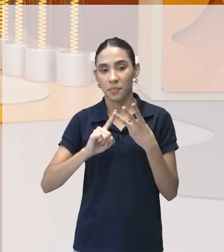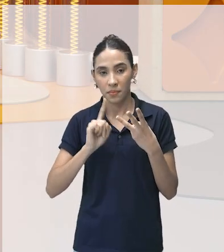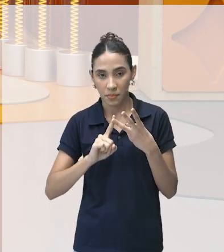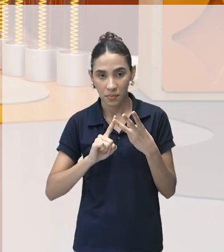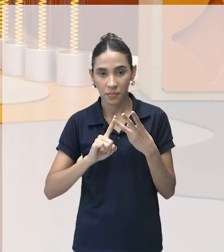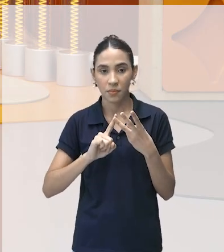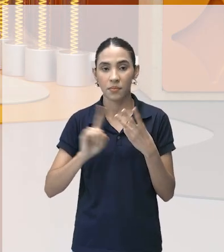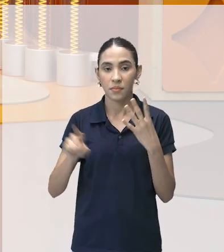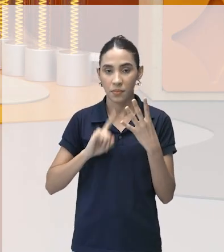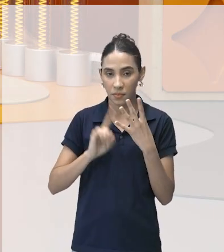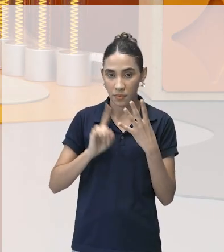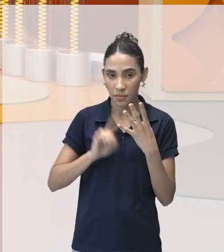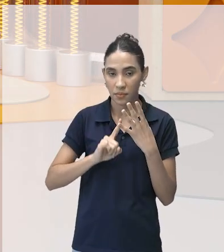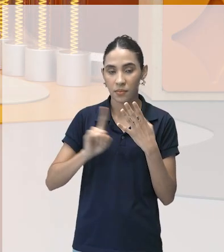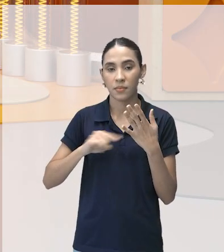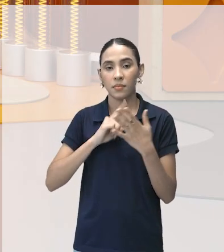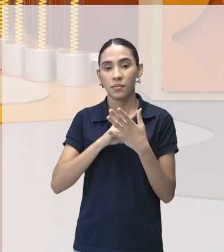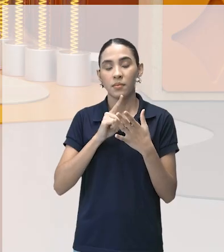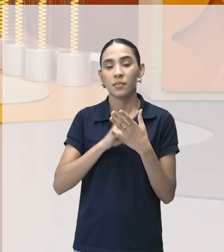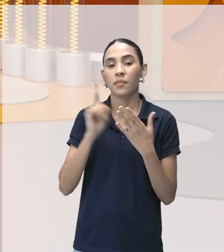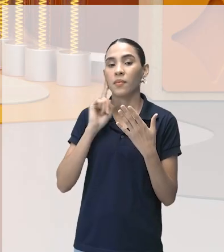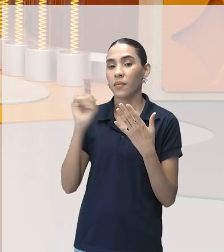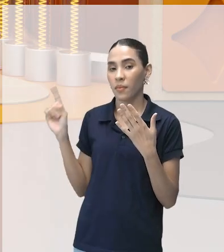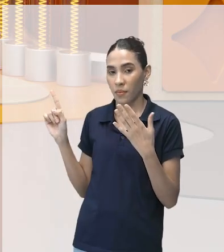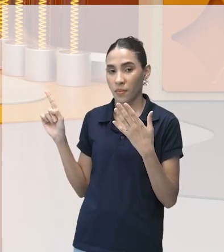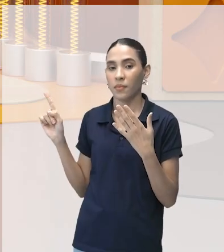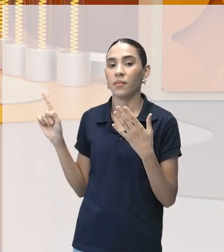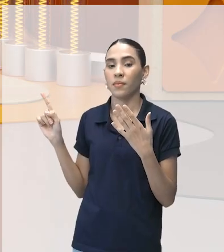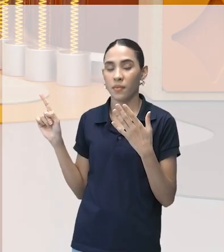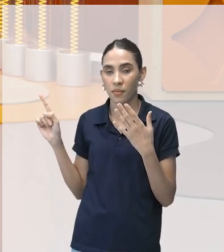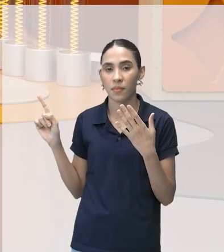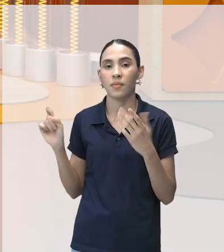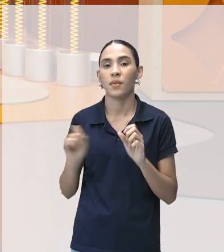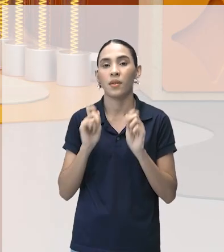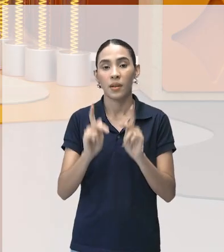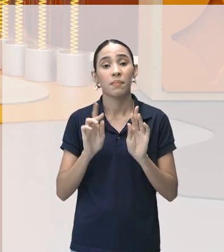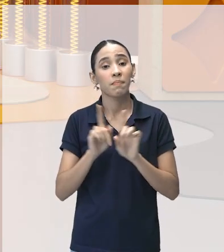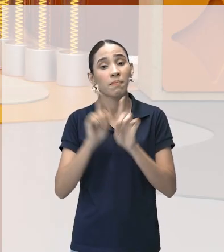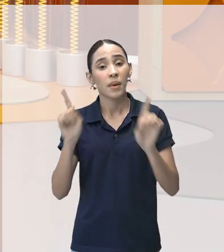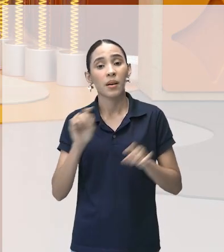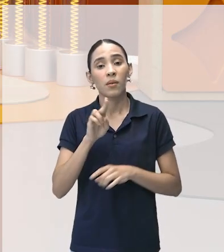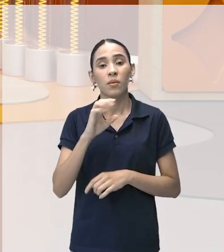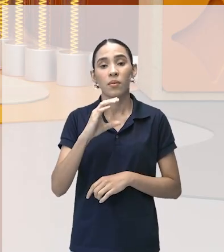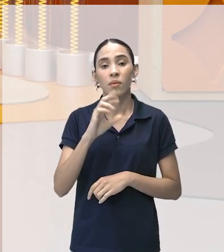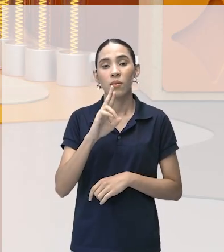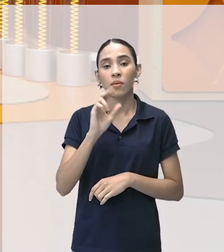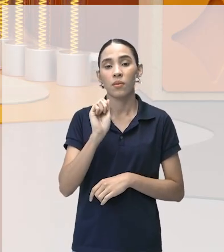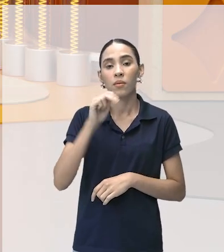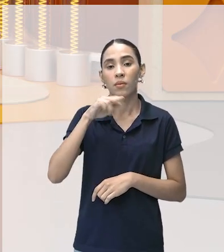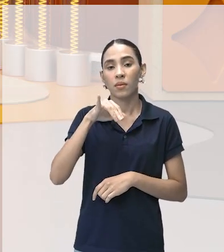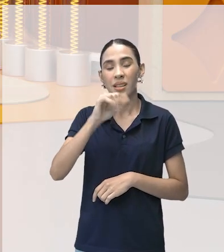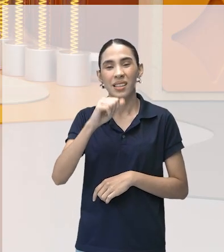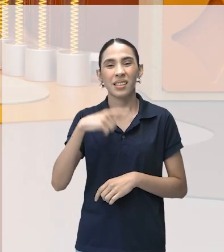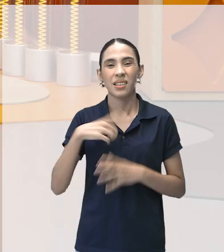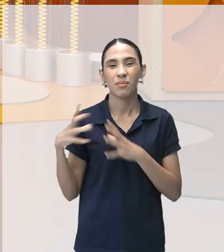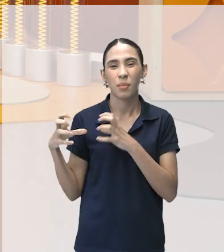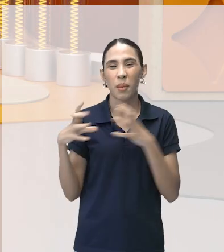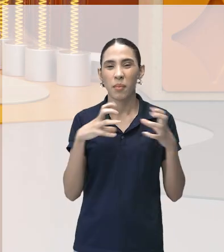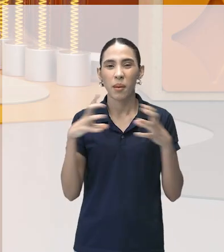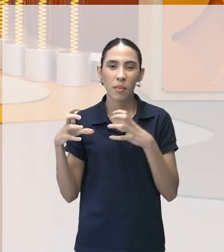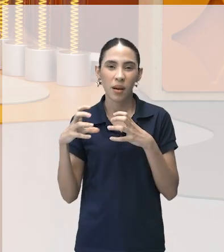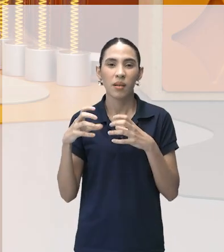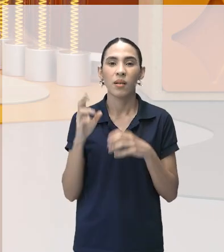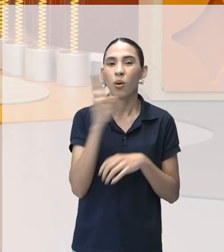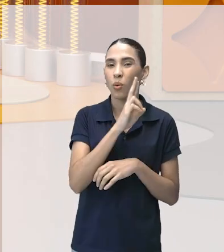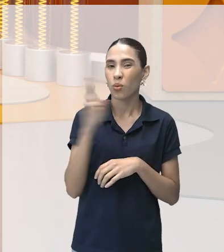Bielorrússia, Moldávia e também a Ucrânia, tá? Porém, a Ucrânia, né, com os conflitos que está se tendo aí com